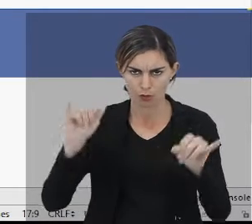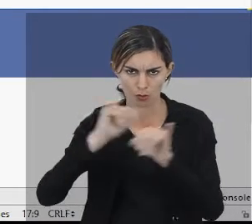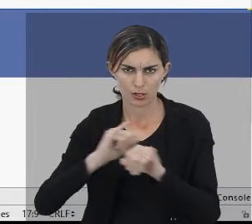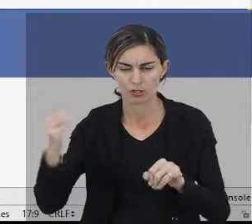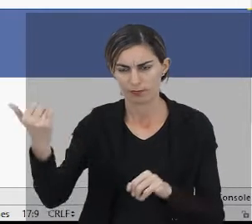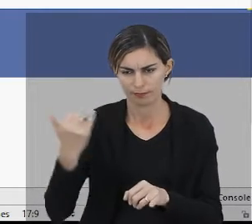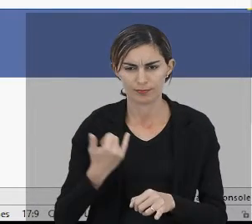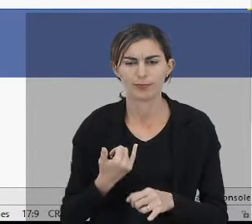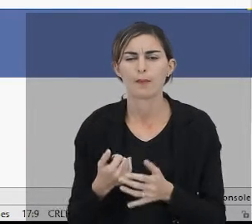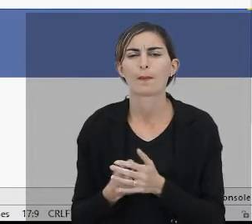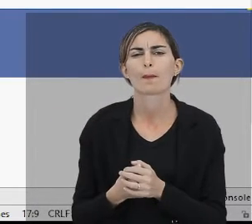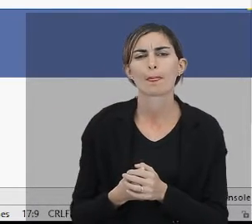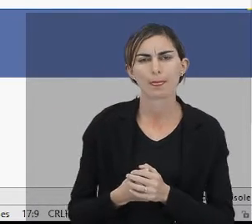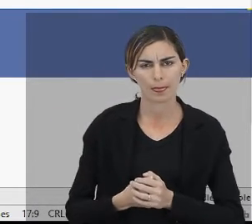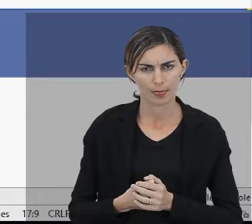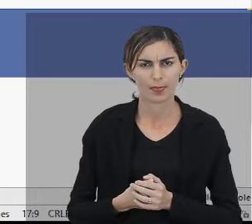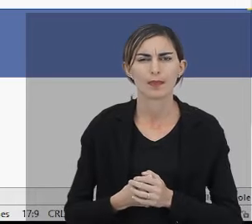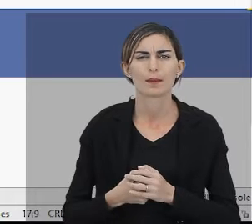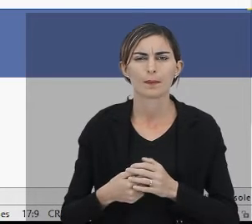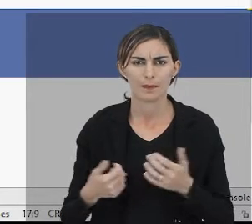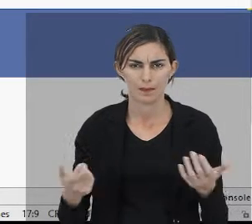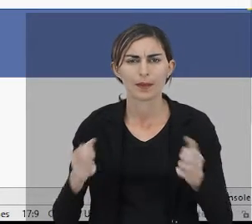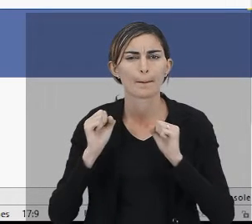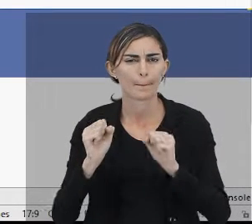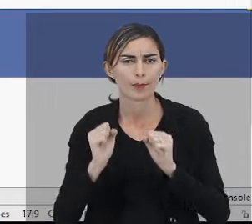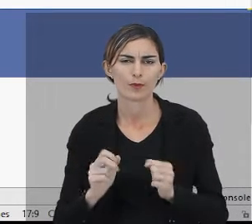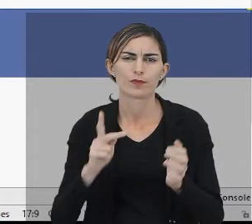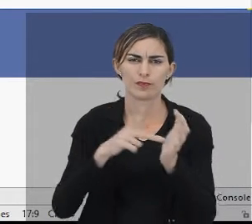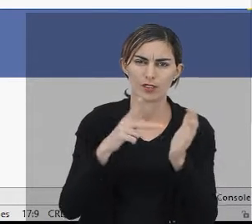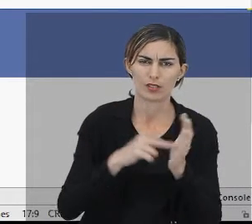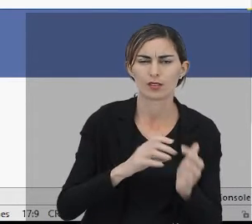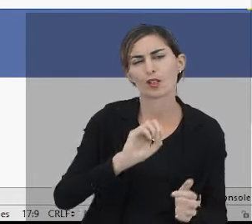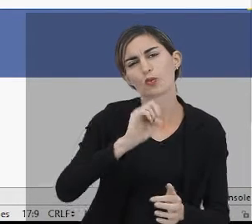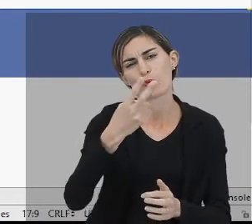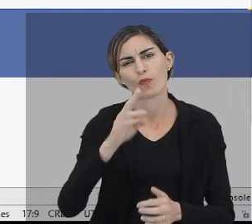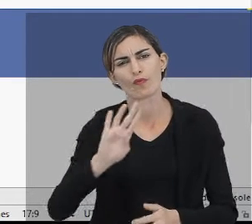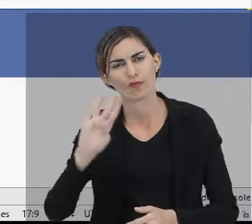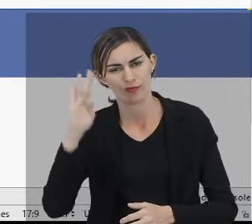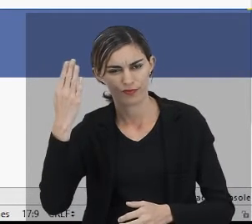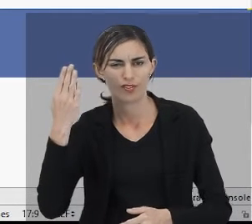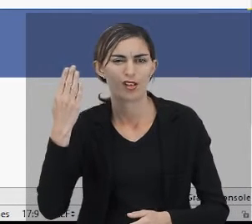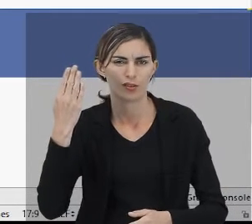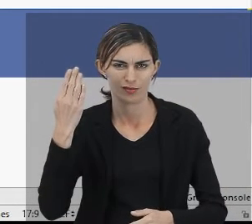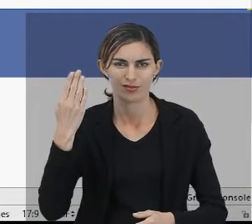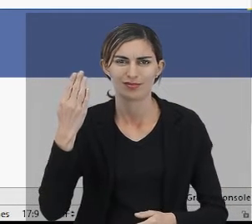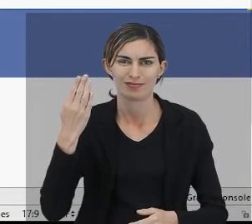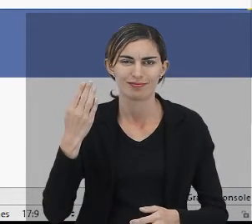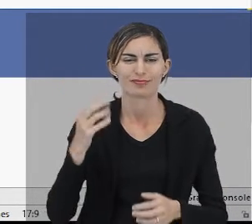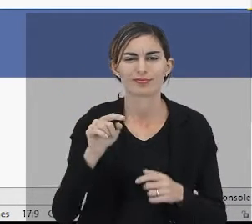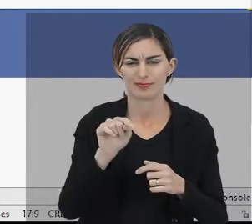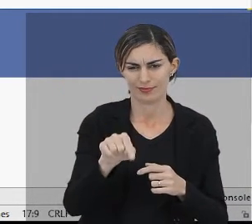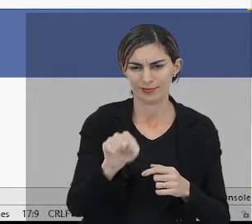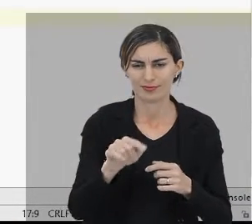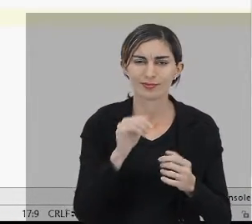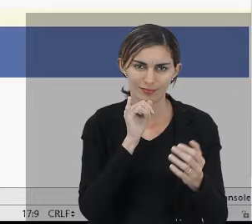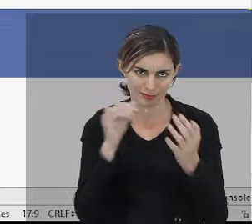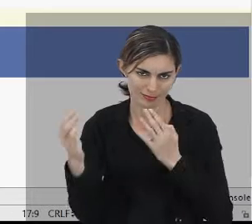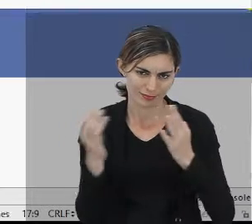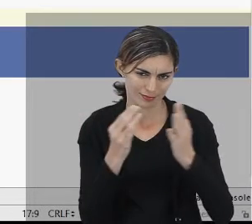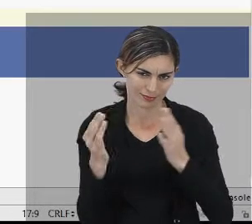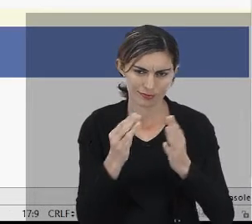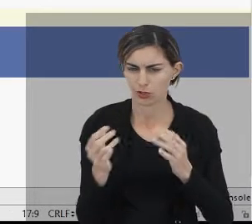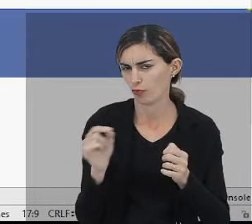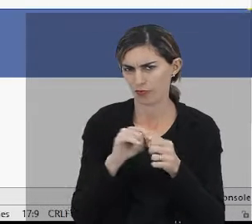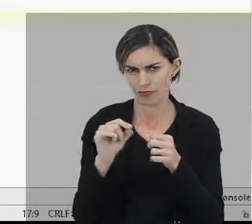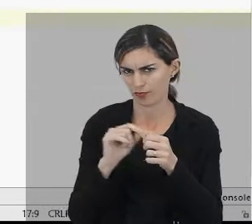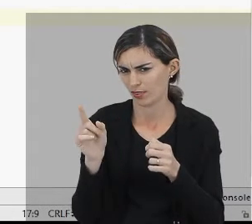informação e essa informação ela pode ser verdadeira ou falsa, certo? Nesse caso aqui do nosso exemplo,